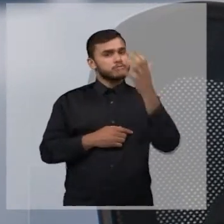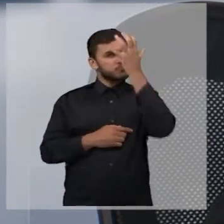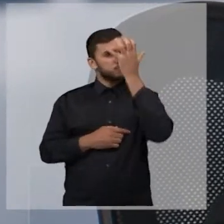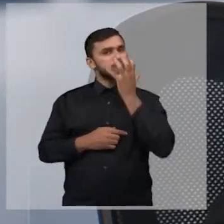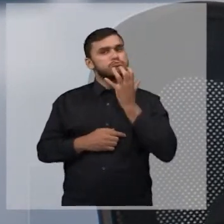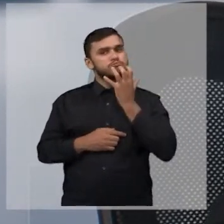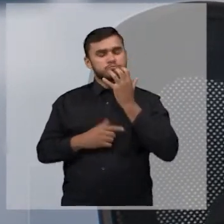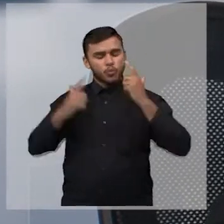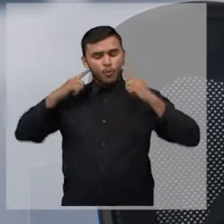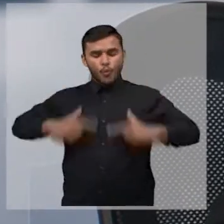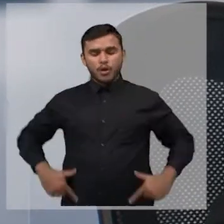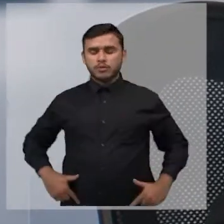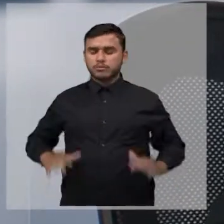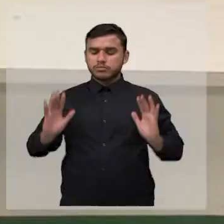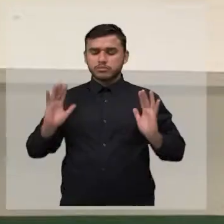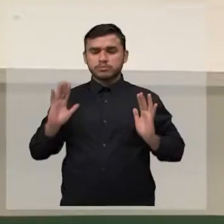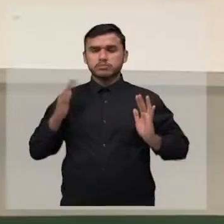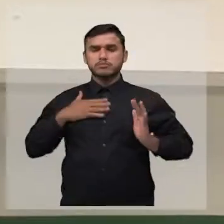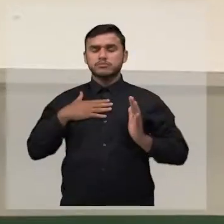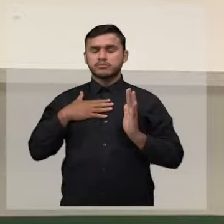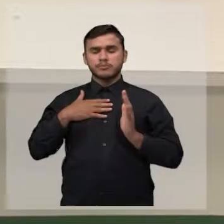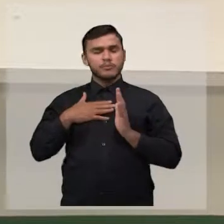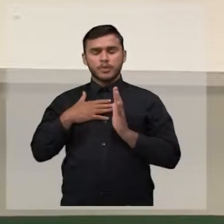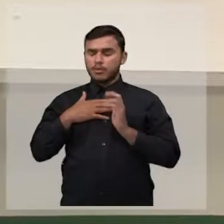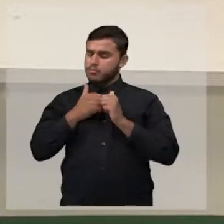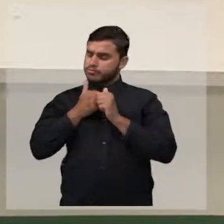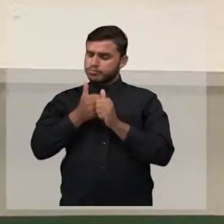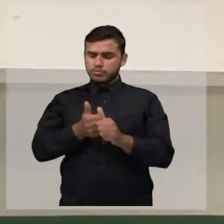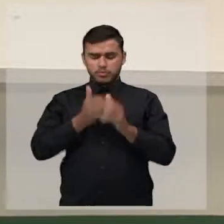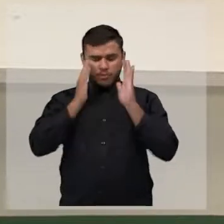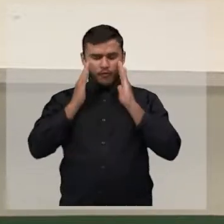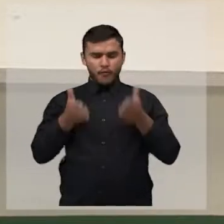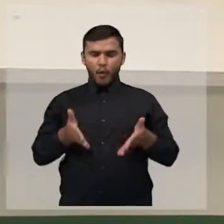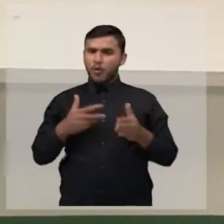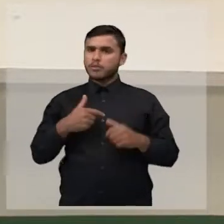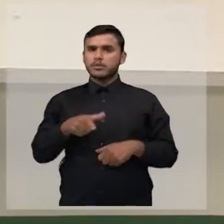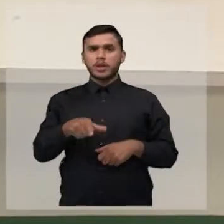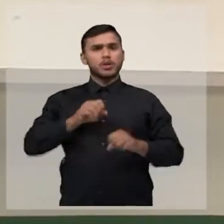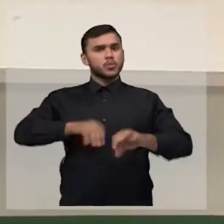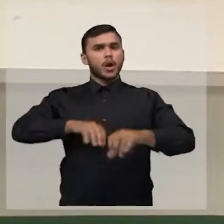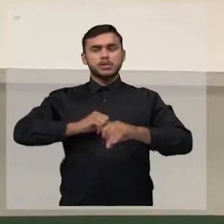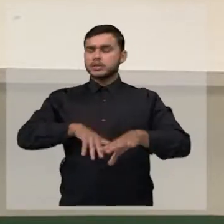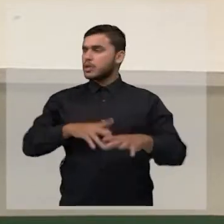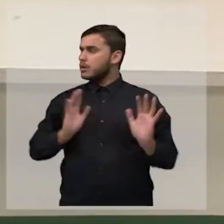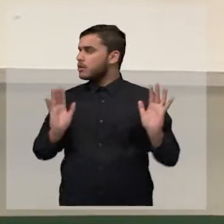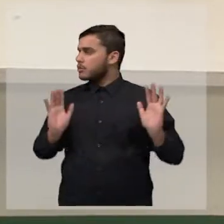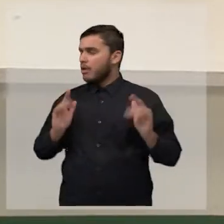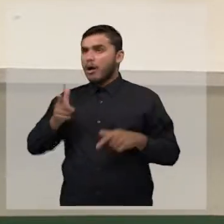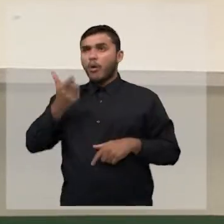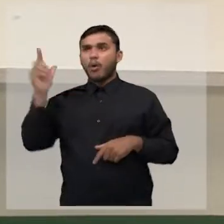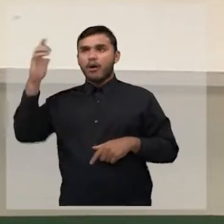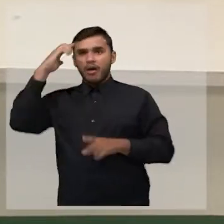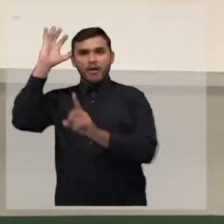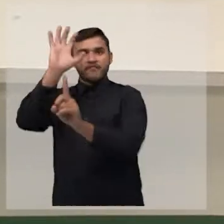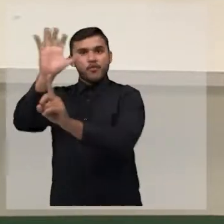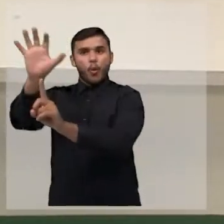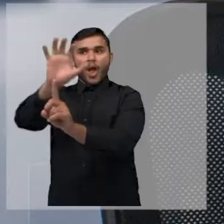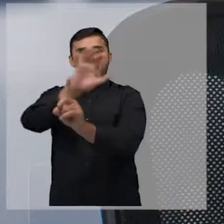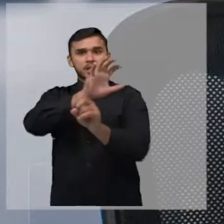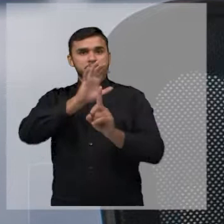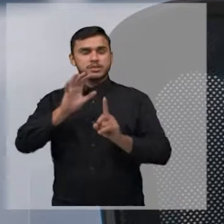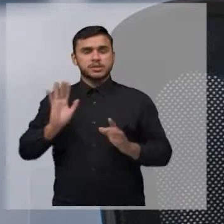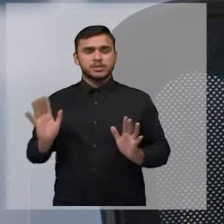Tinha uma metodologia de trabalho, a né? Formação. Lógico. toda uma orientação dentro de uma